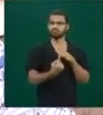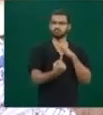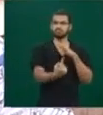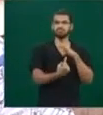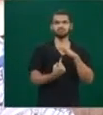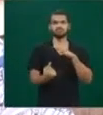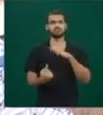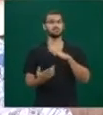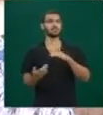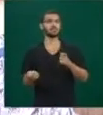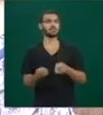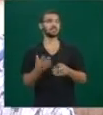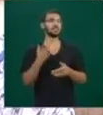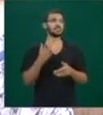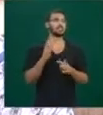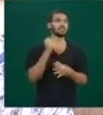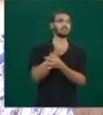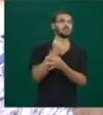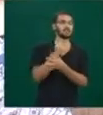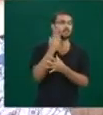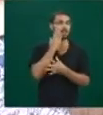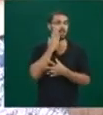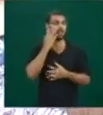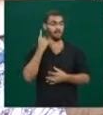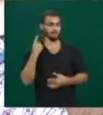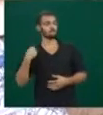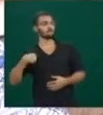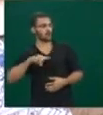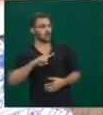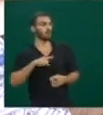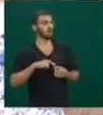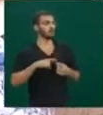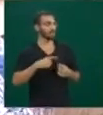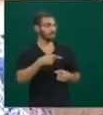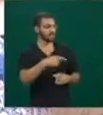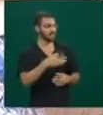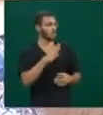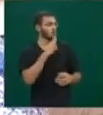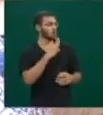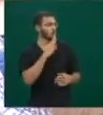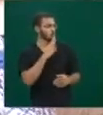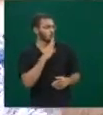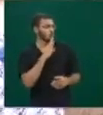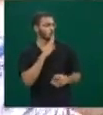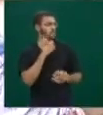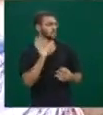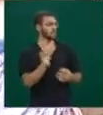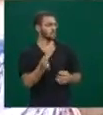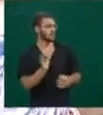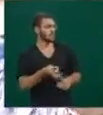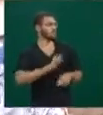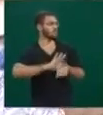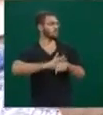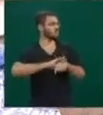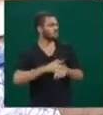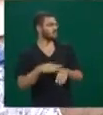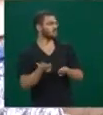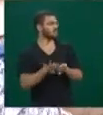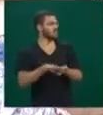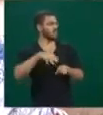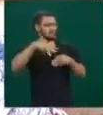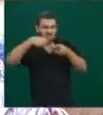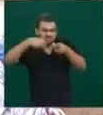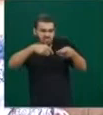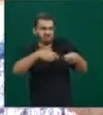uma segurança de saber, eu vou frequentar aquele salão porque lá elas conhecem tudo de doença, elas conhecem tudo de